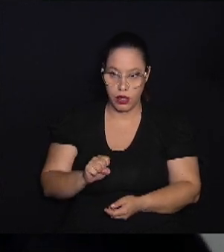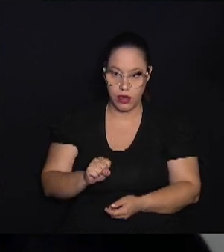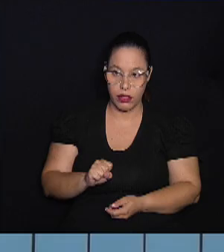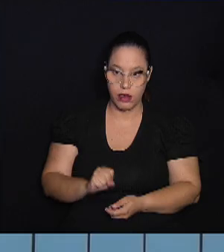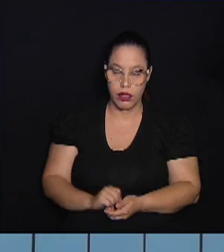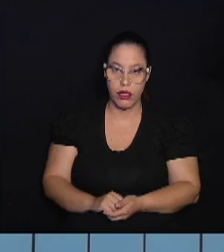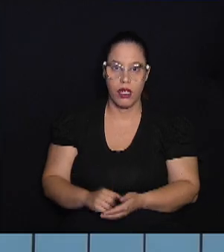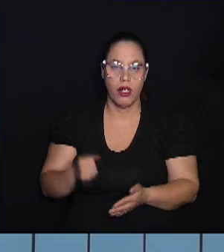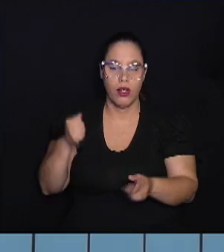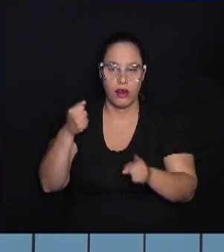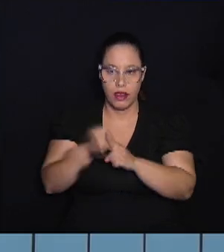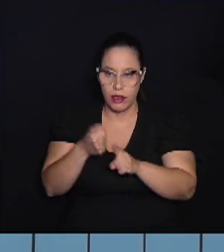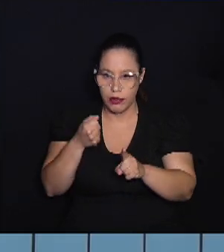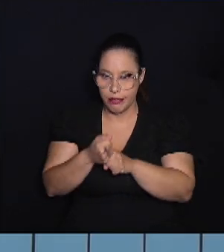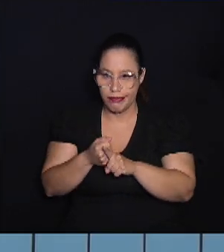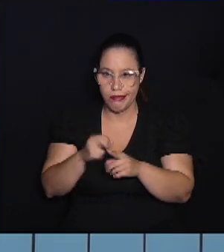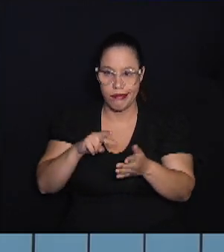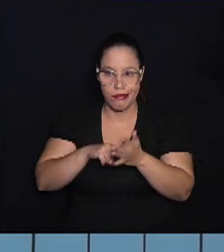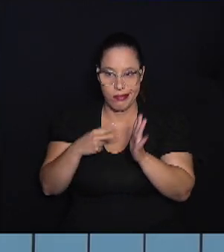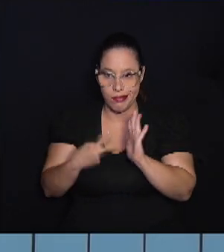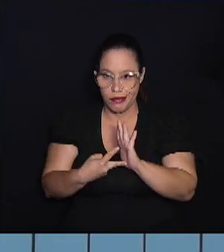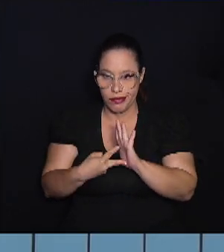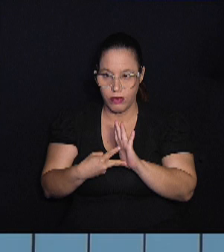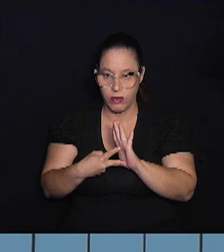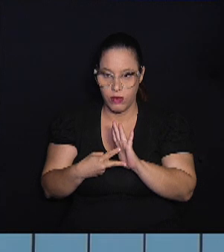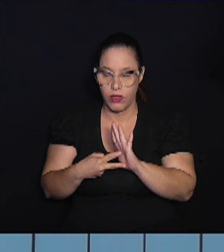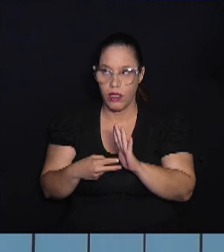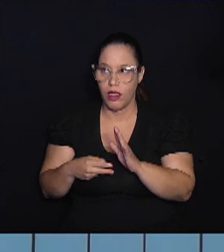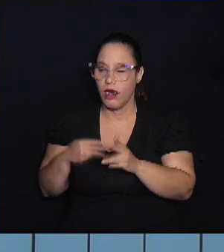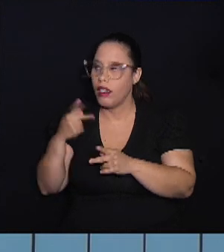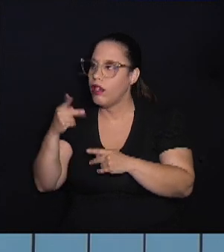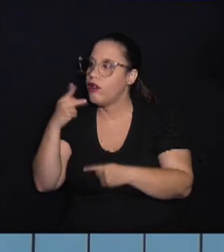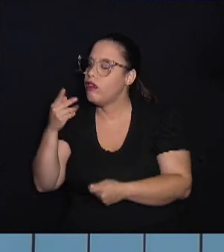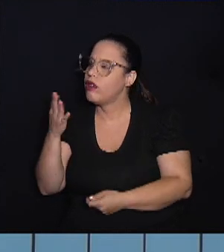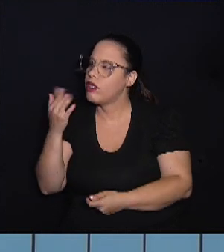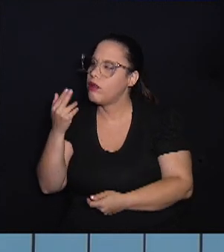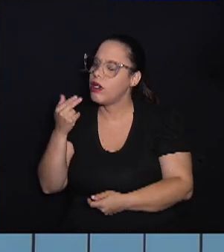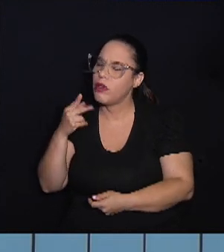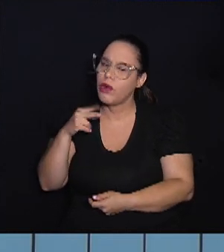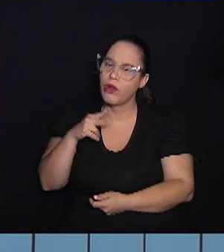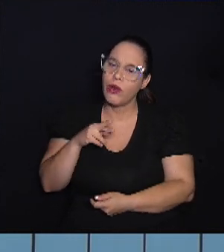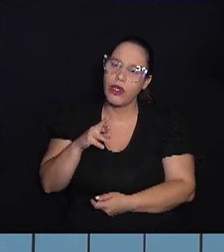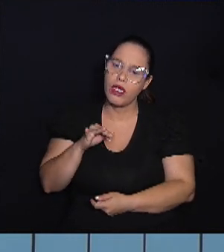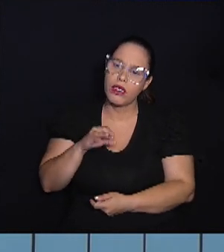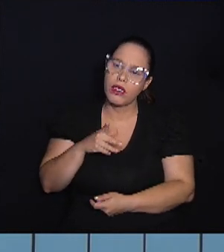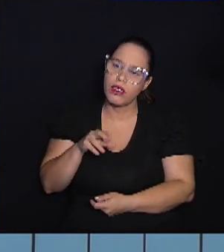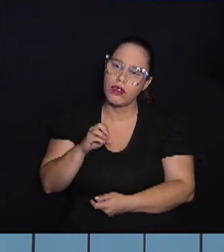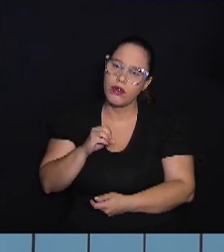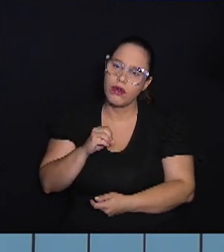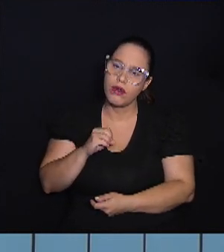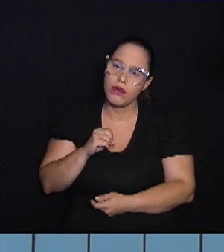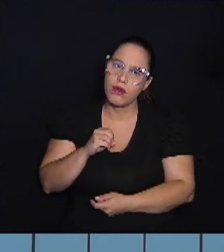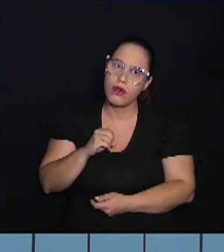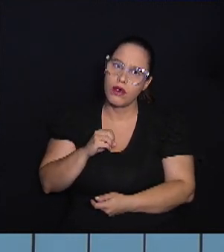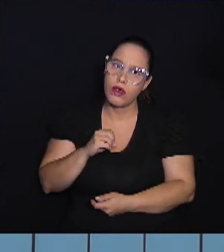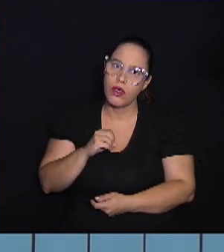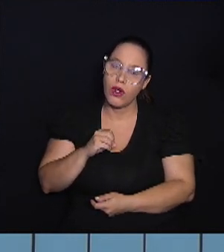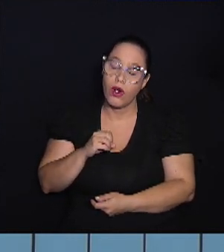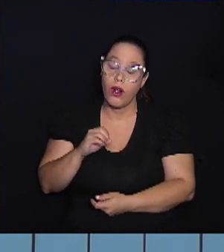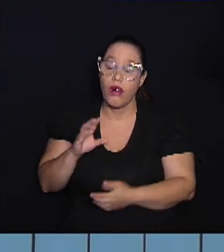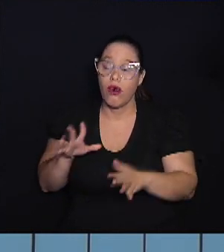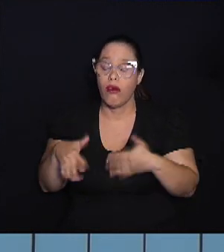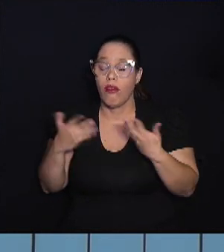significativo. Falando sobre alimentos, né, nutrição, Inari, quais seriam os alimentos